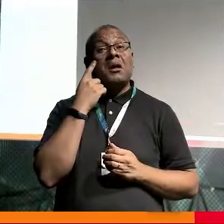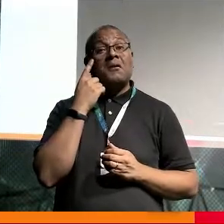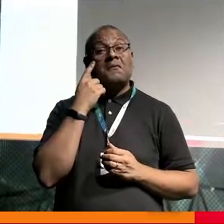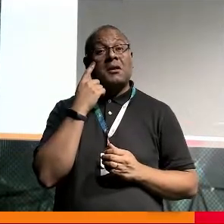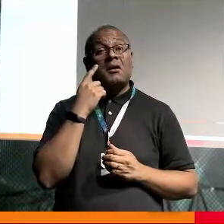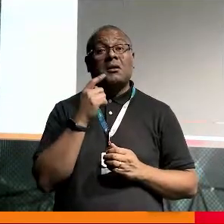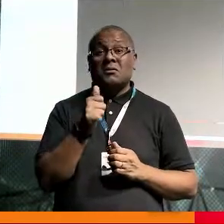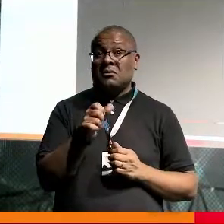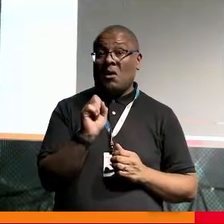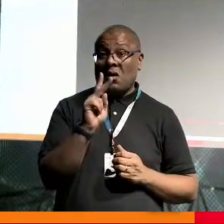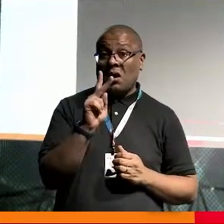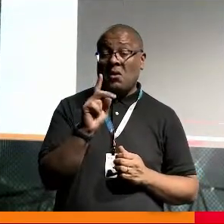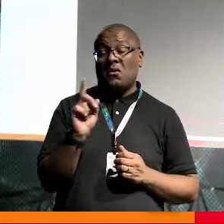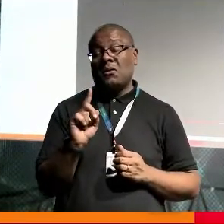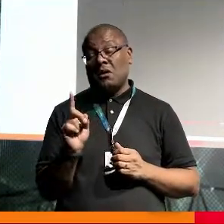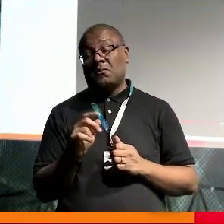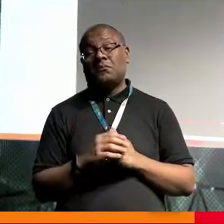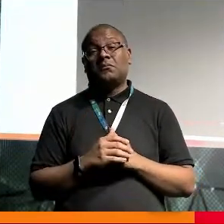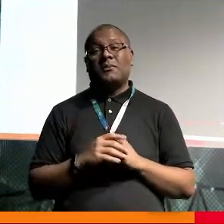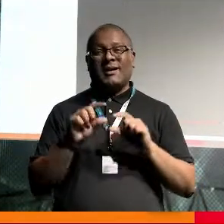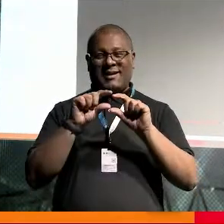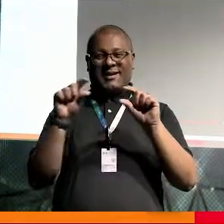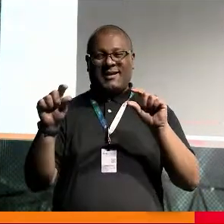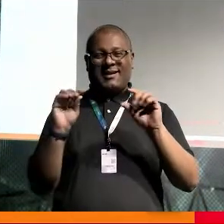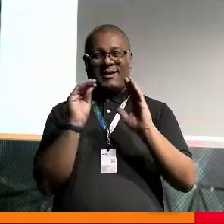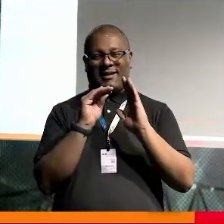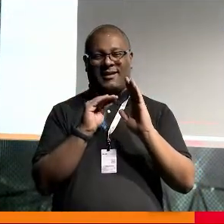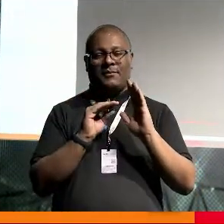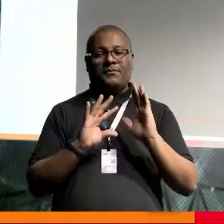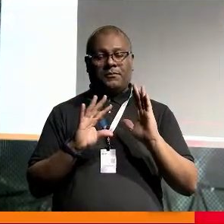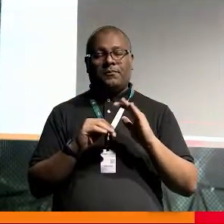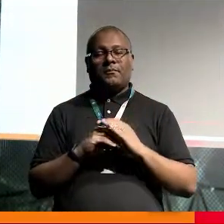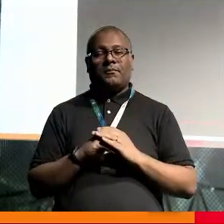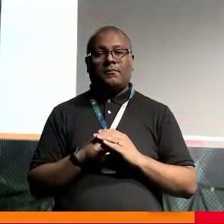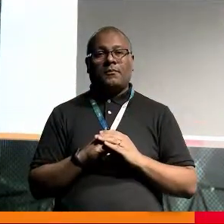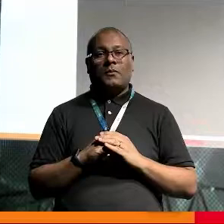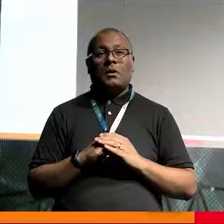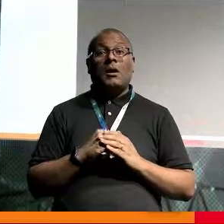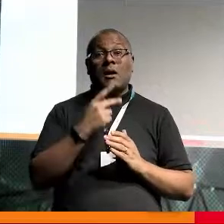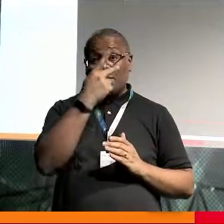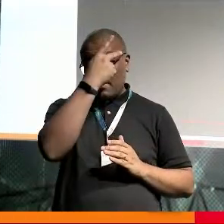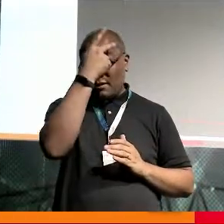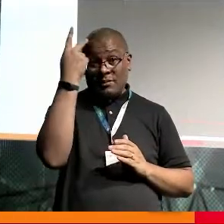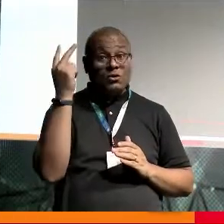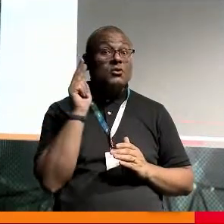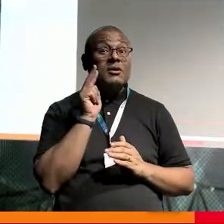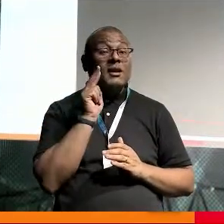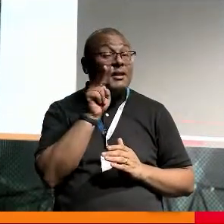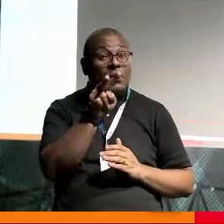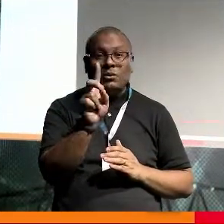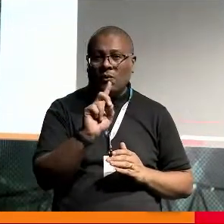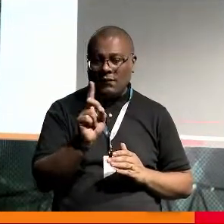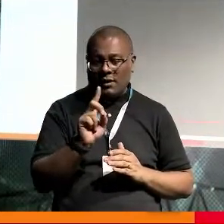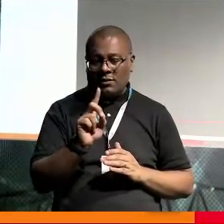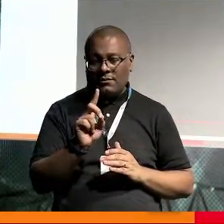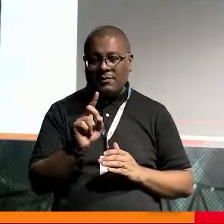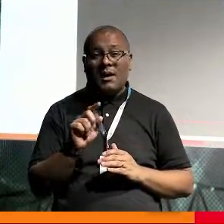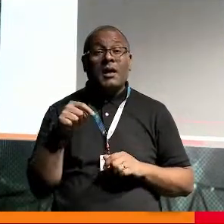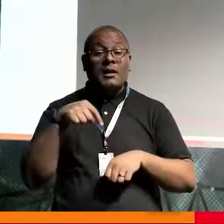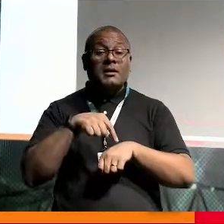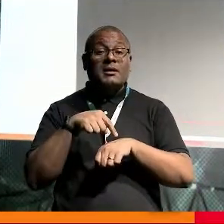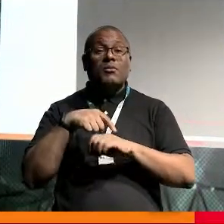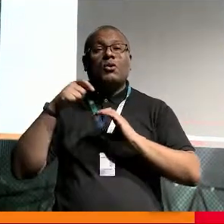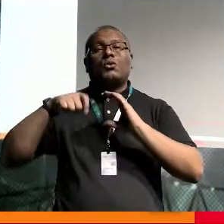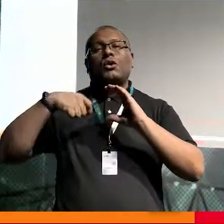de edição está funcionando. E assim por diante. Para as pessoas que não estão vendo, nesse momento eu